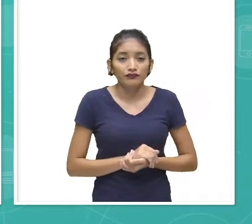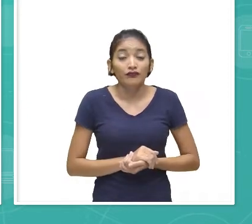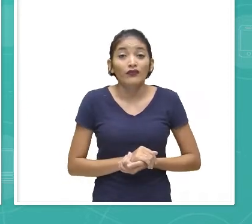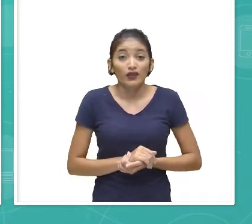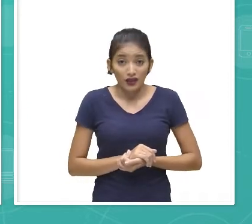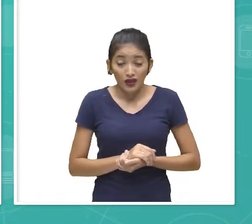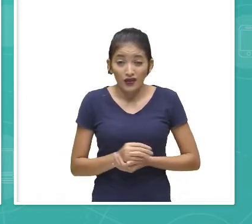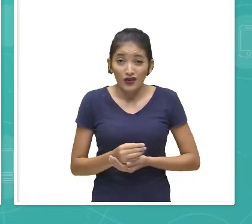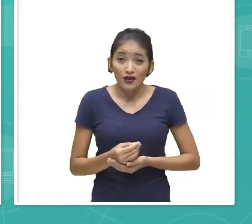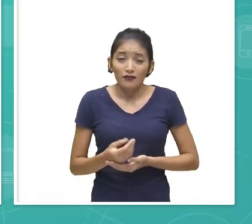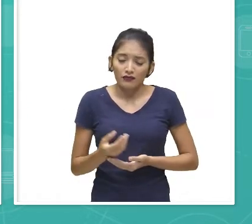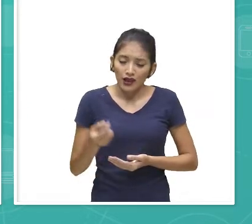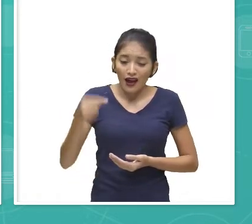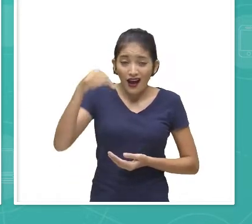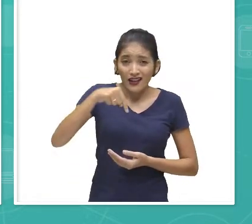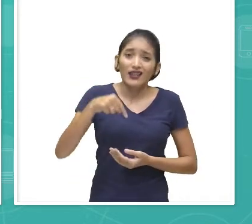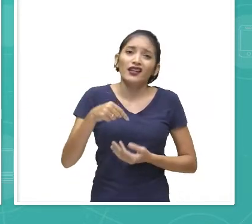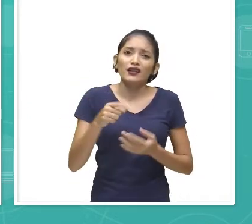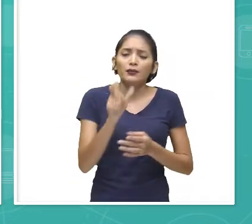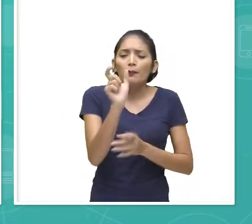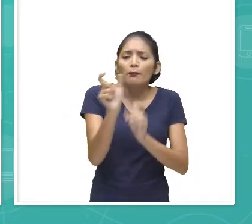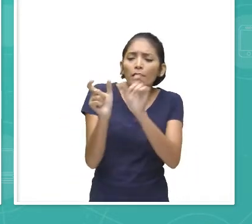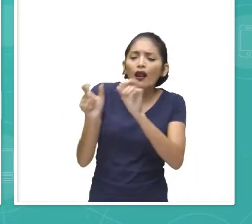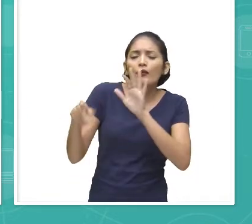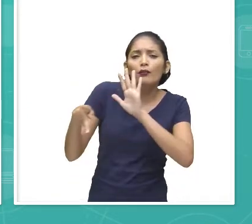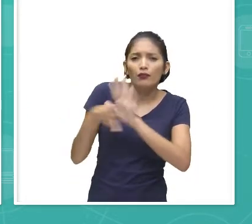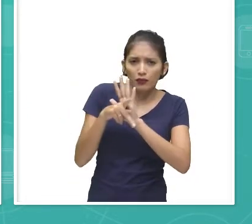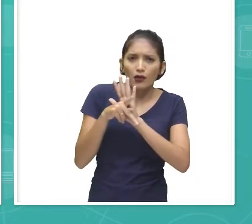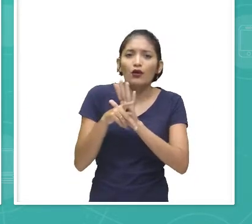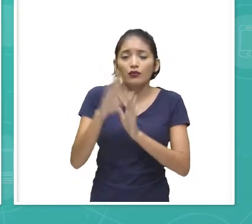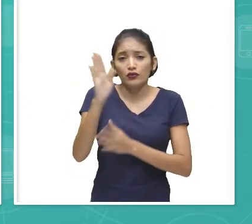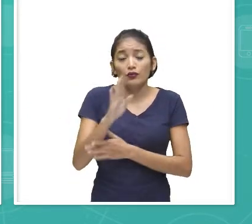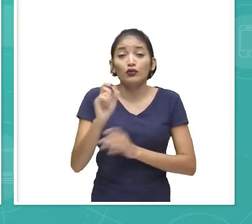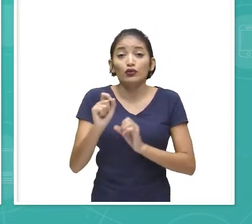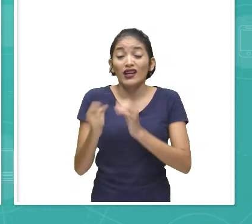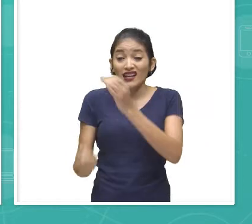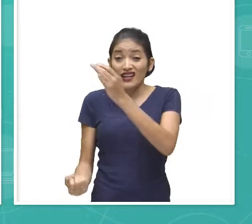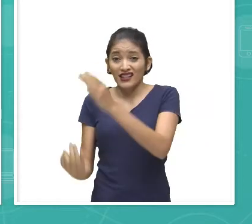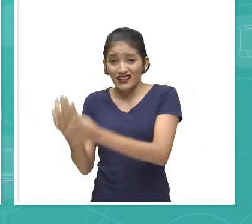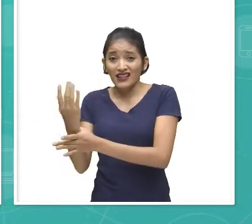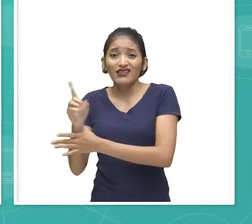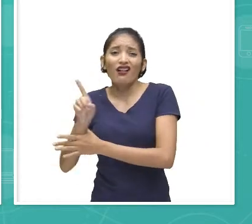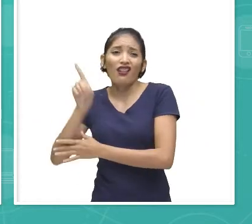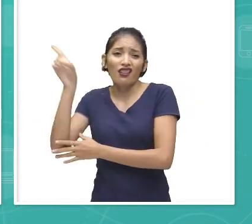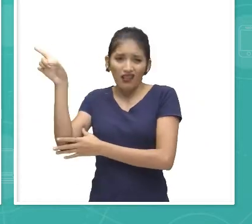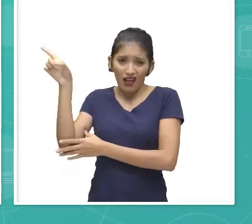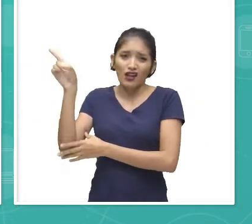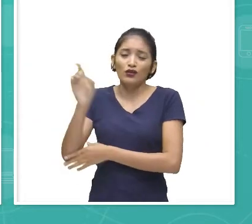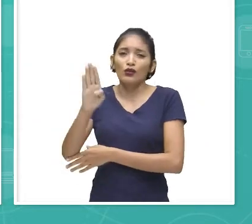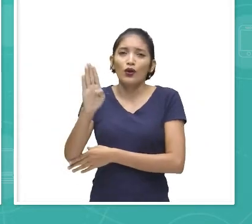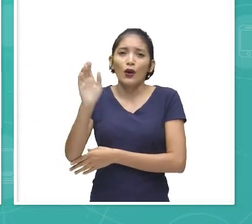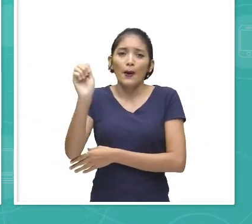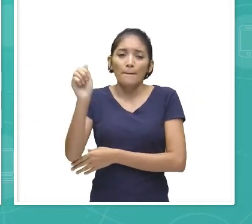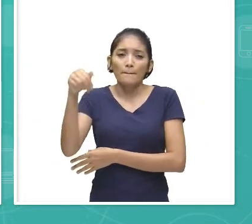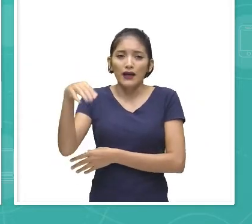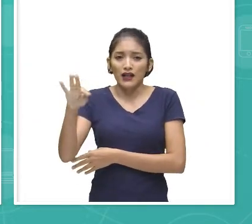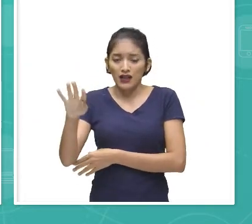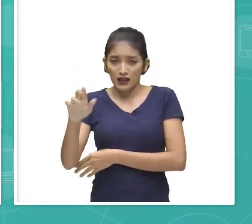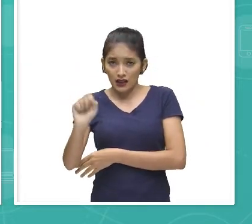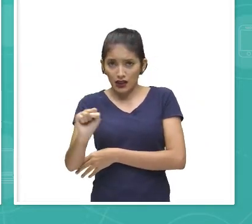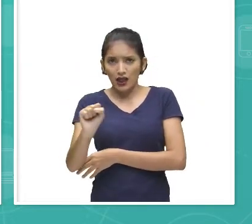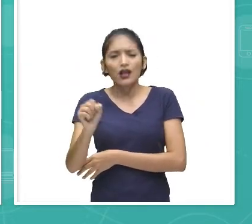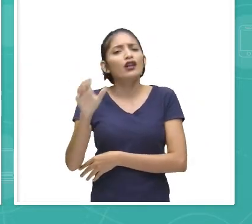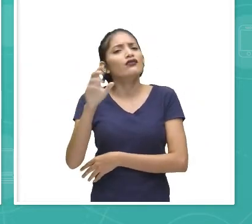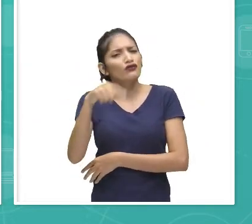estão presentes no português falado no Brasil e são de origens banta. Acredito que você